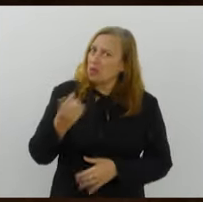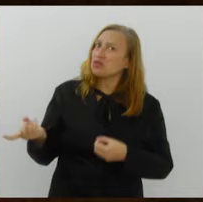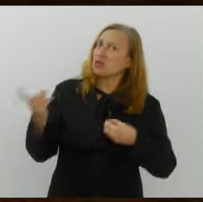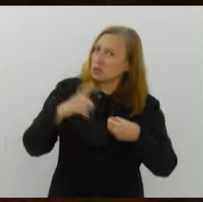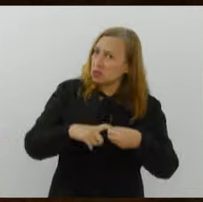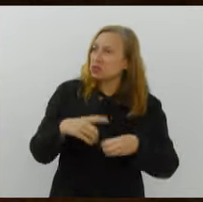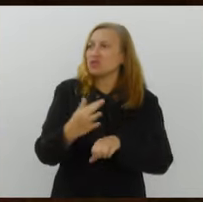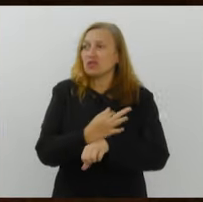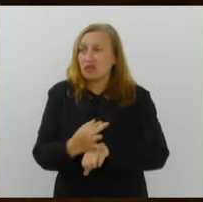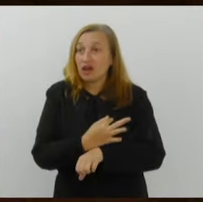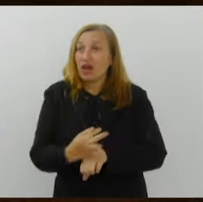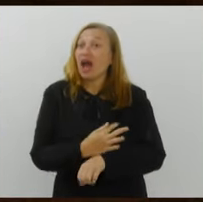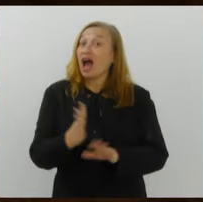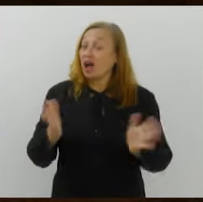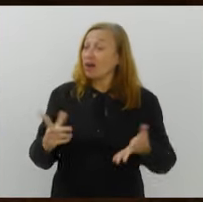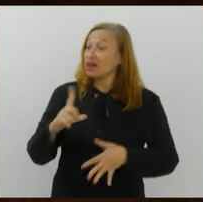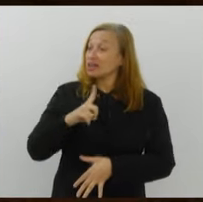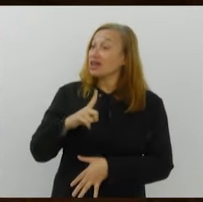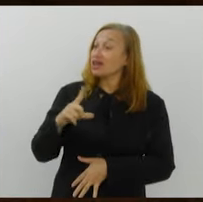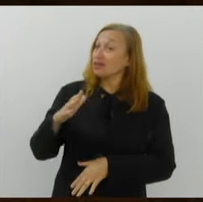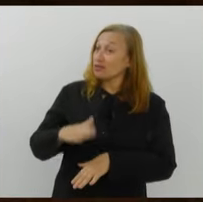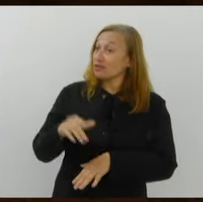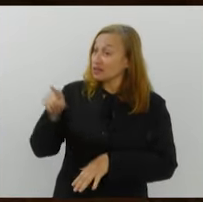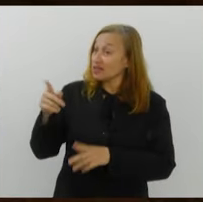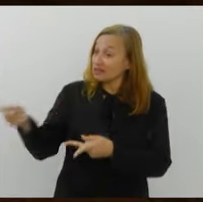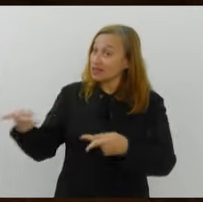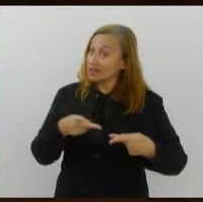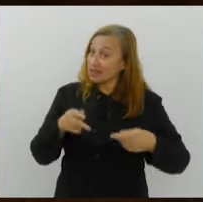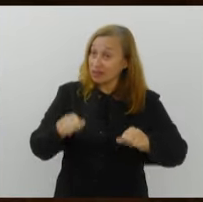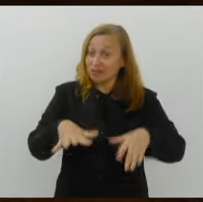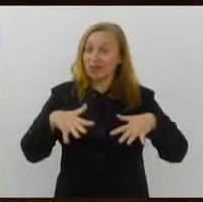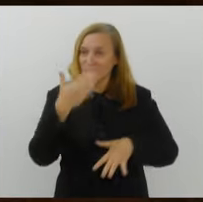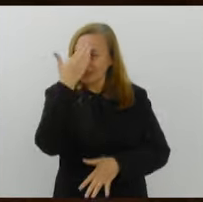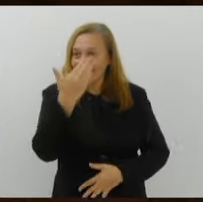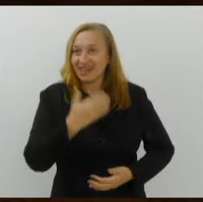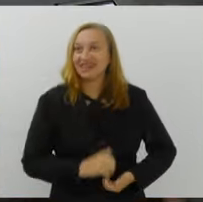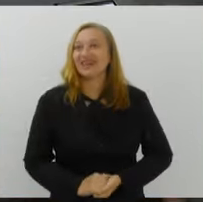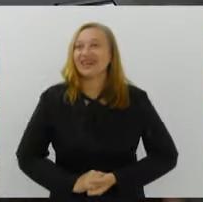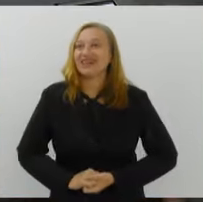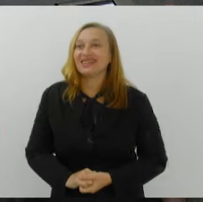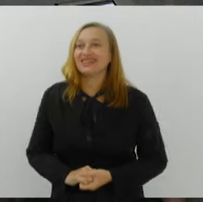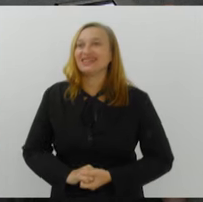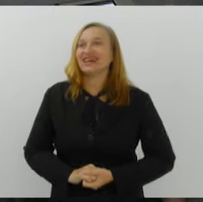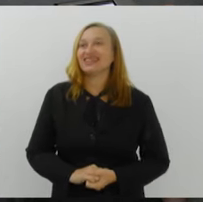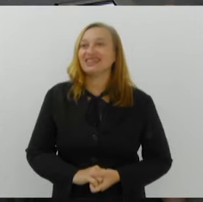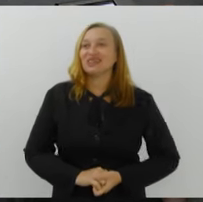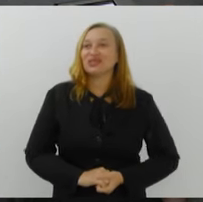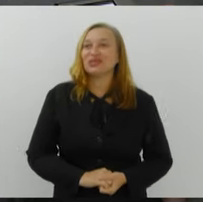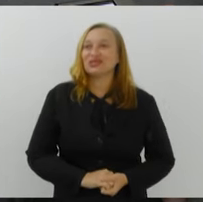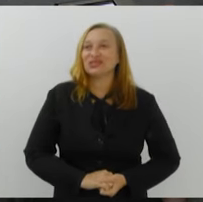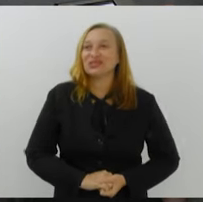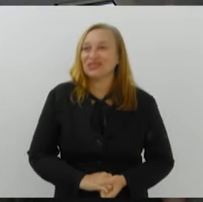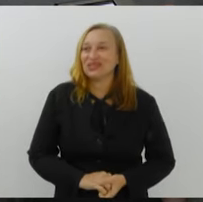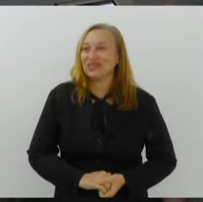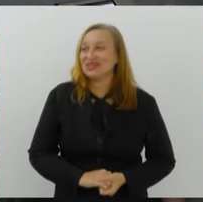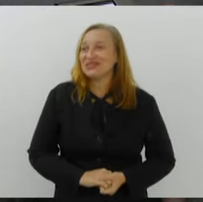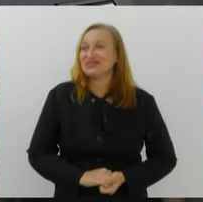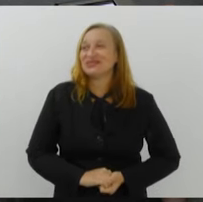férias e vamos ter você mais vezes aqui no plenário. Muito obrigado. Rapidinho. Deputado Flávio Serafim.